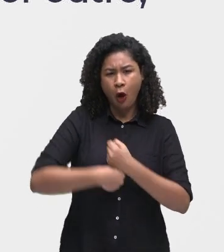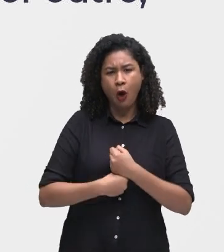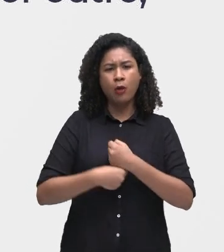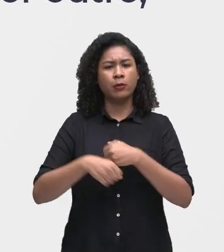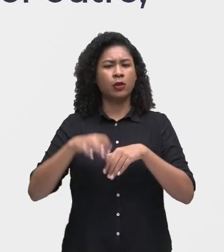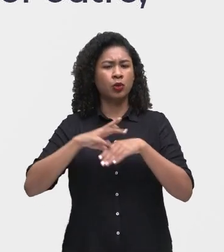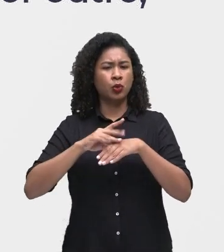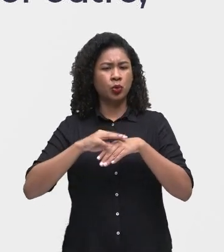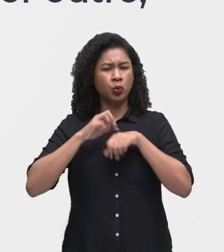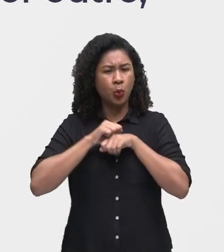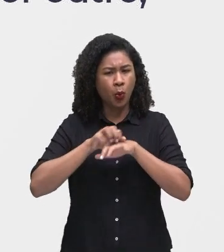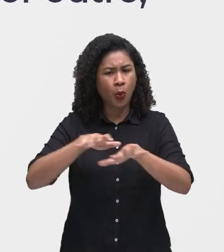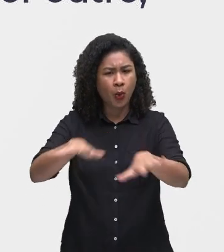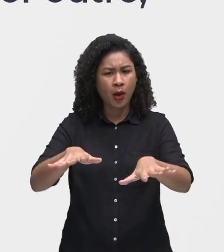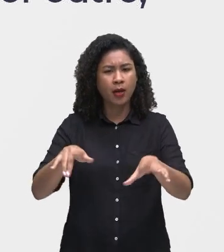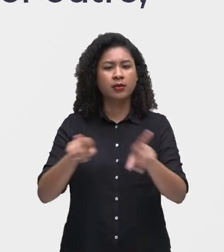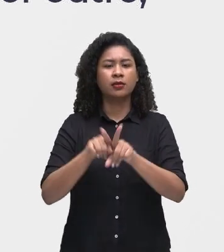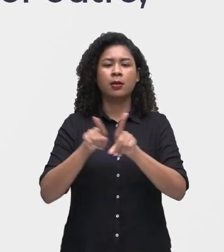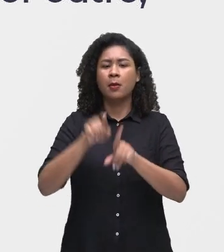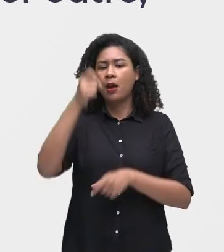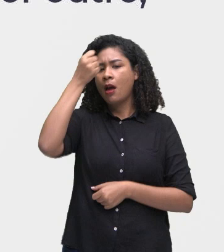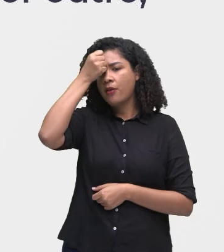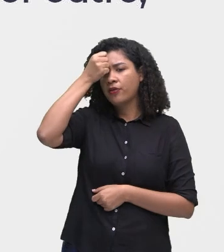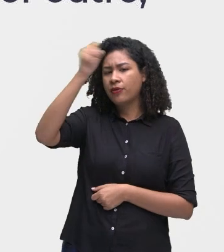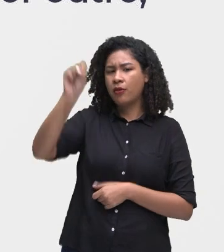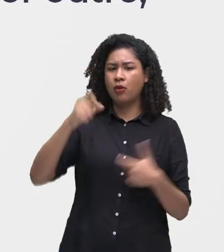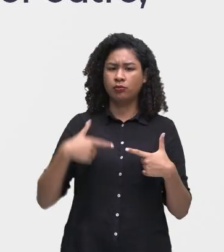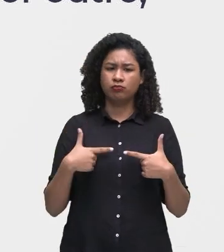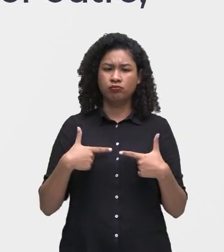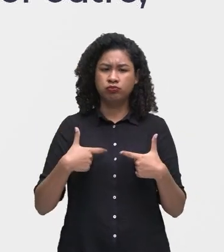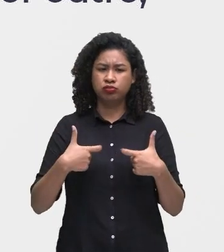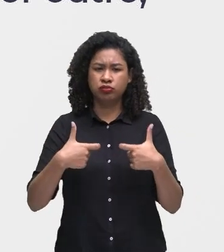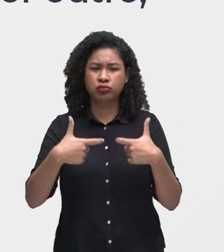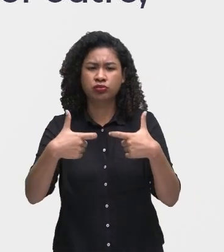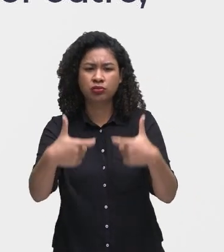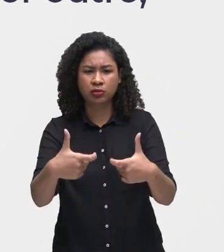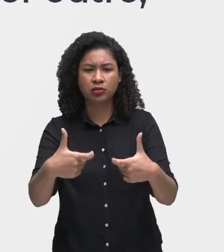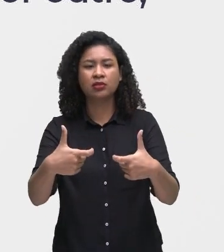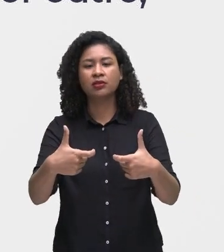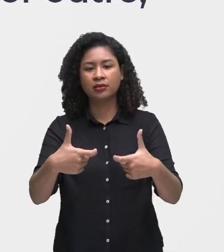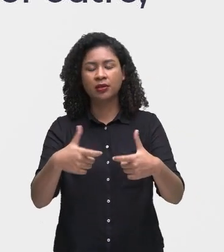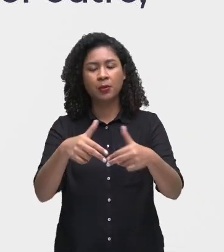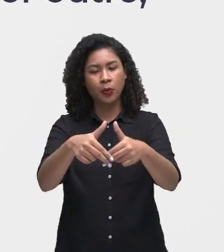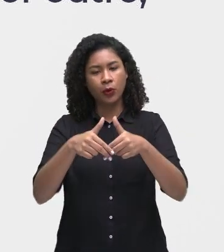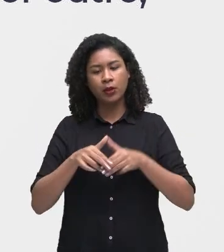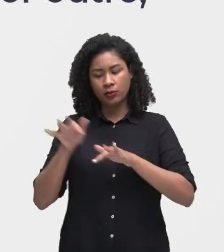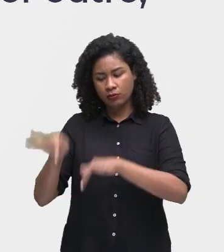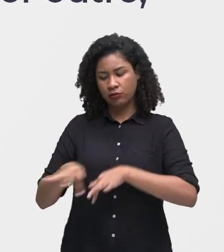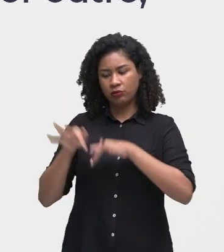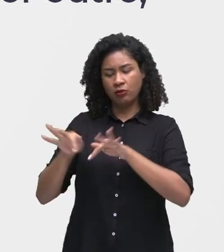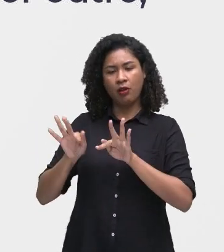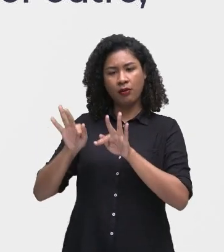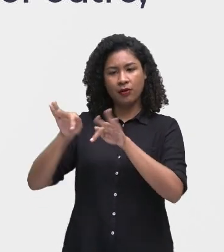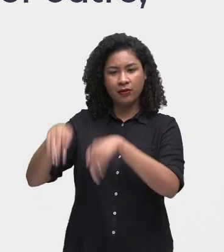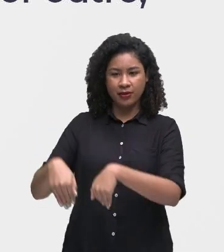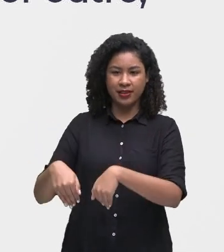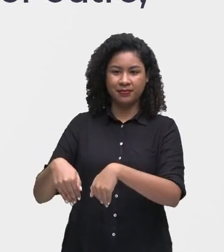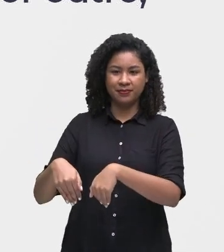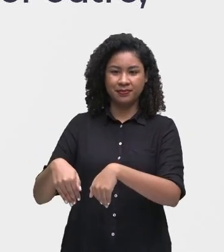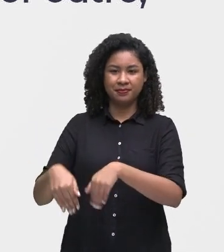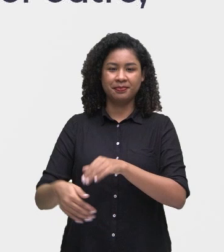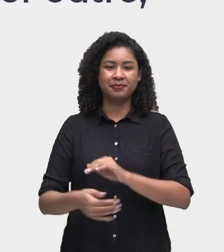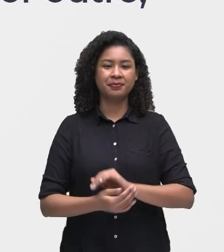as revoltas e as guerras configuravam um caminho sem volta em direção ao fim do